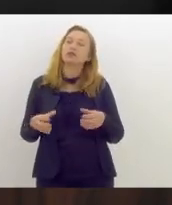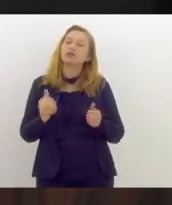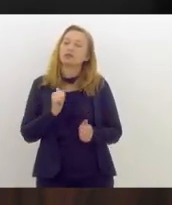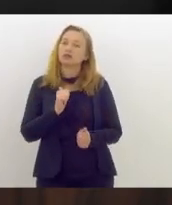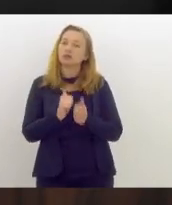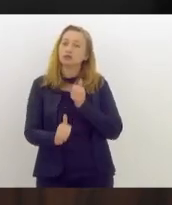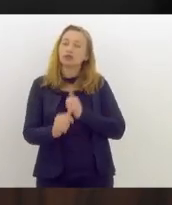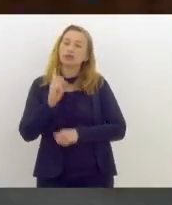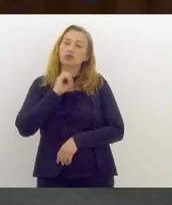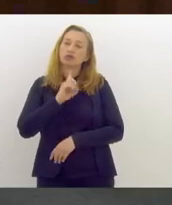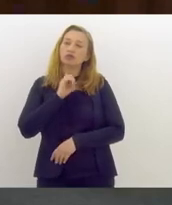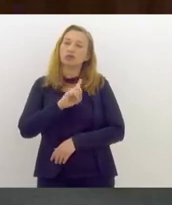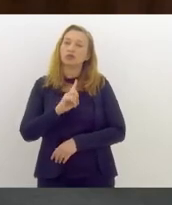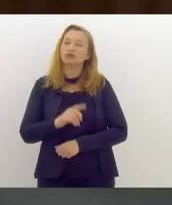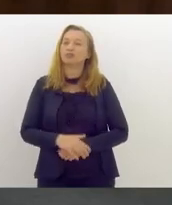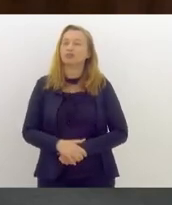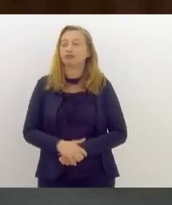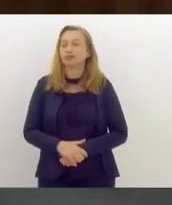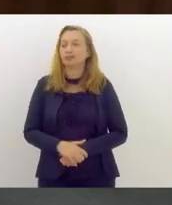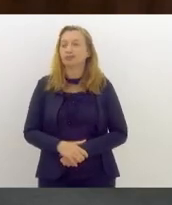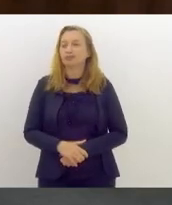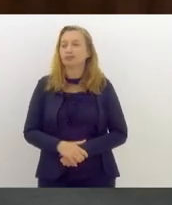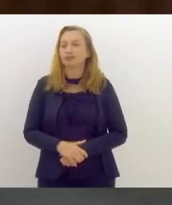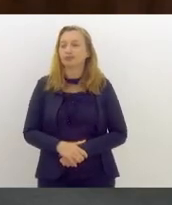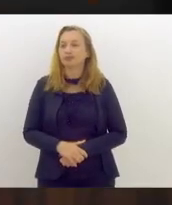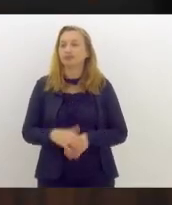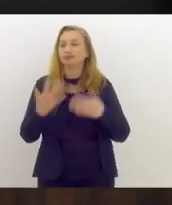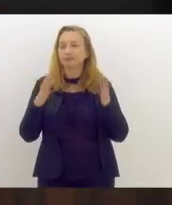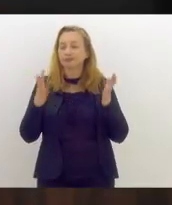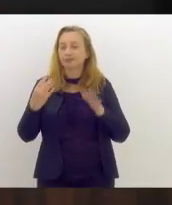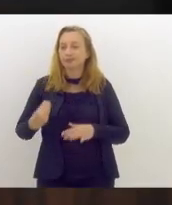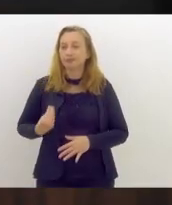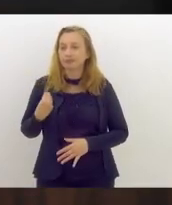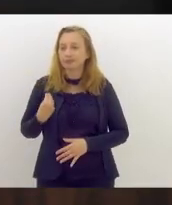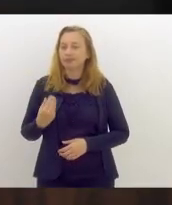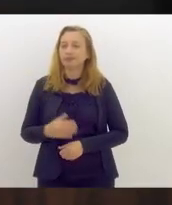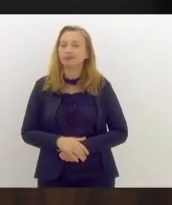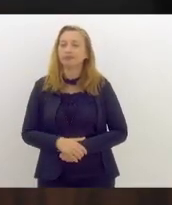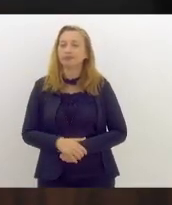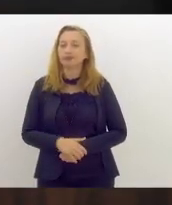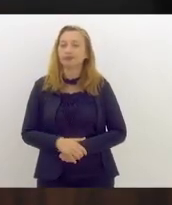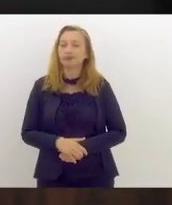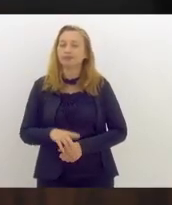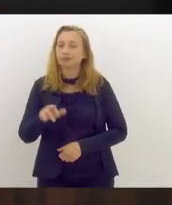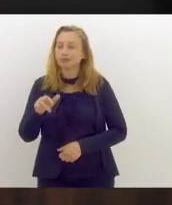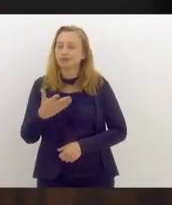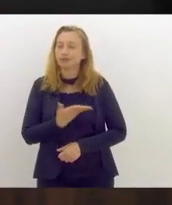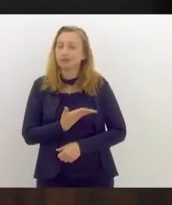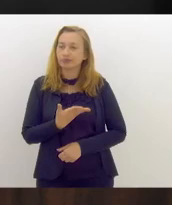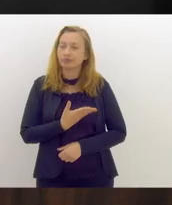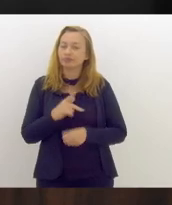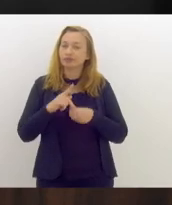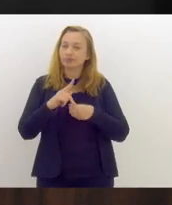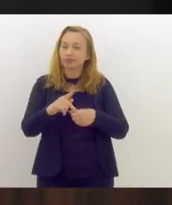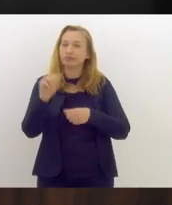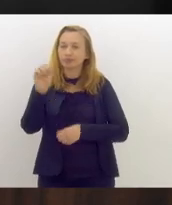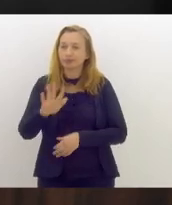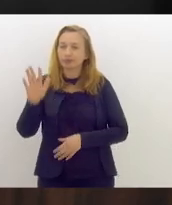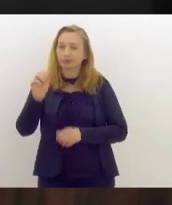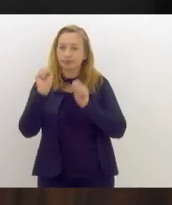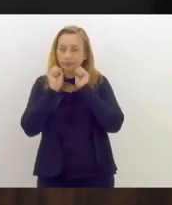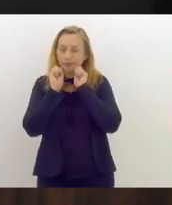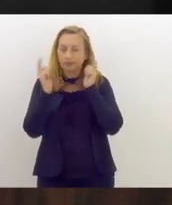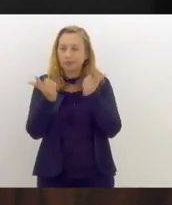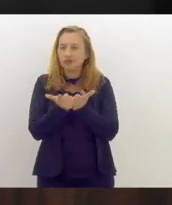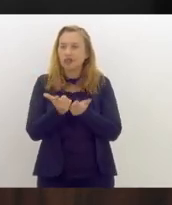e o time do coração saudar presença do meu irmão meu amigo procurador-geral da alerj